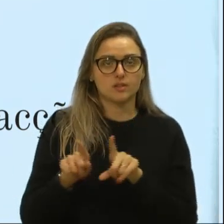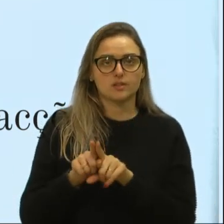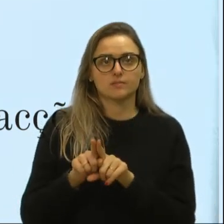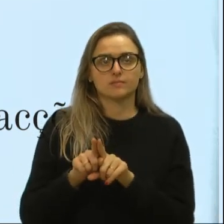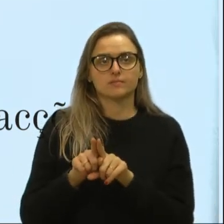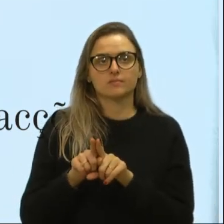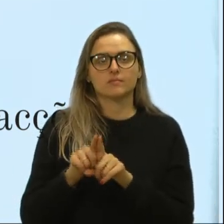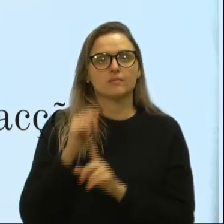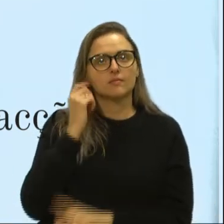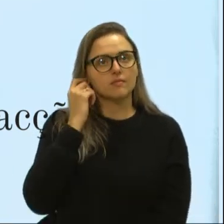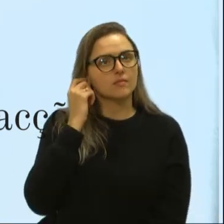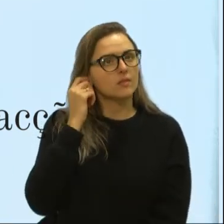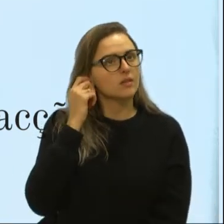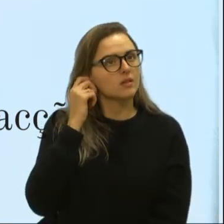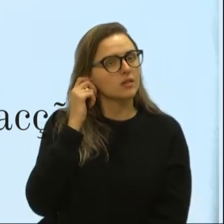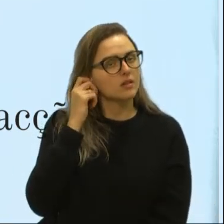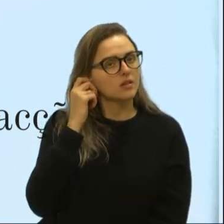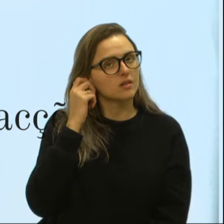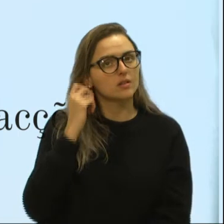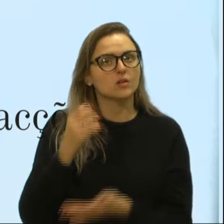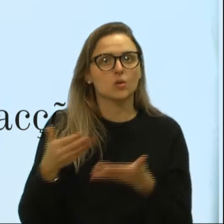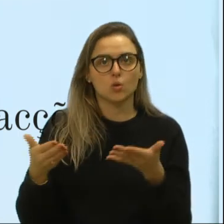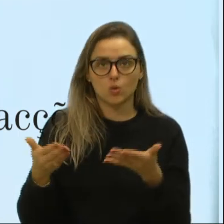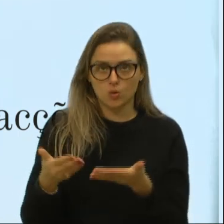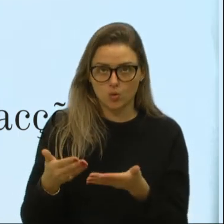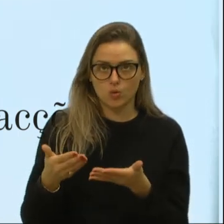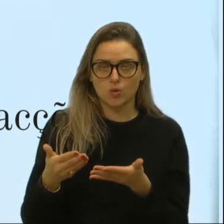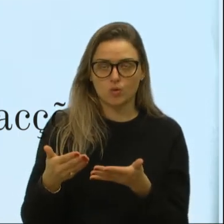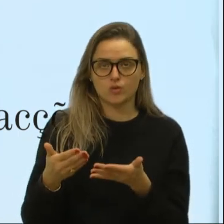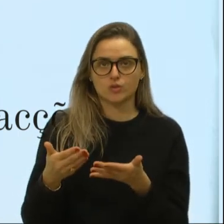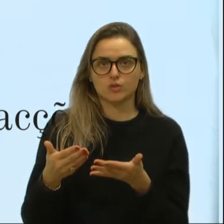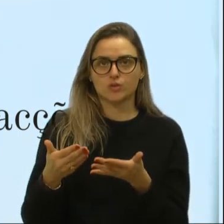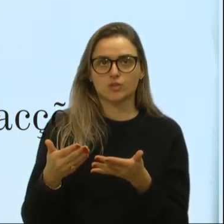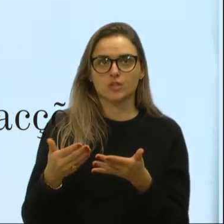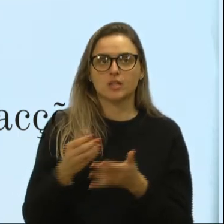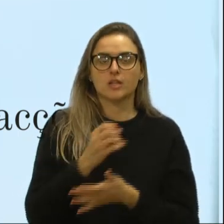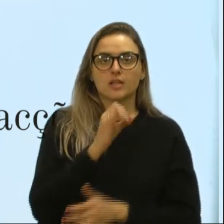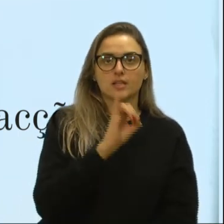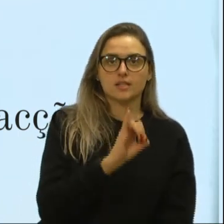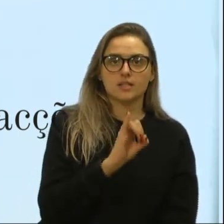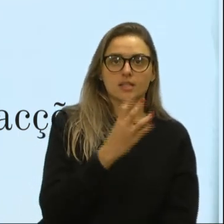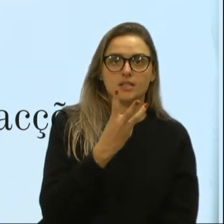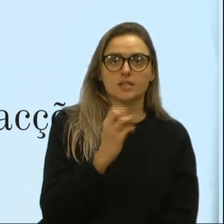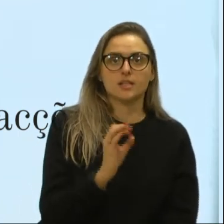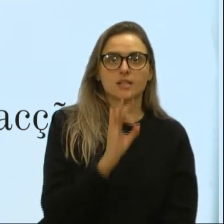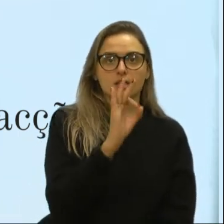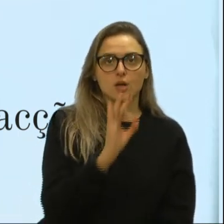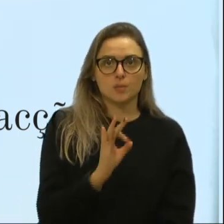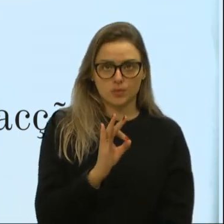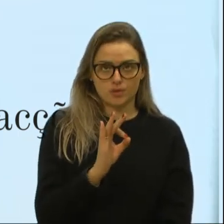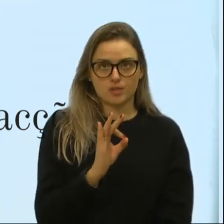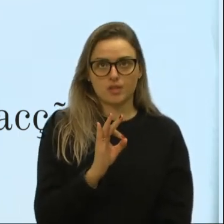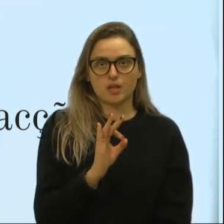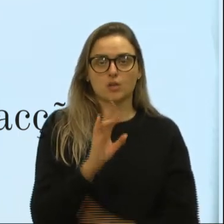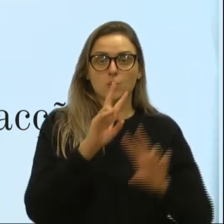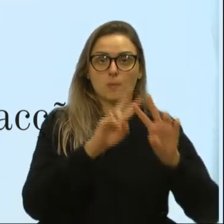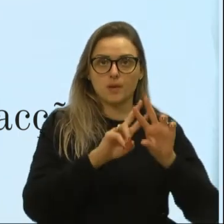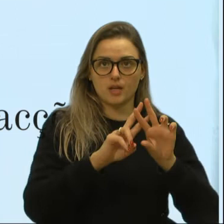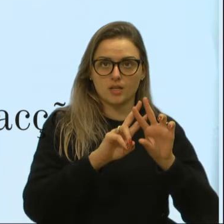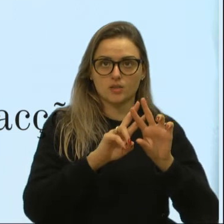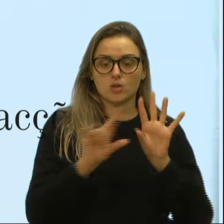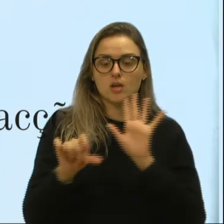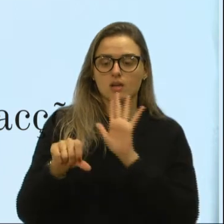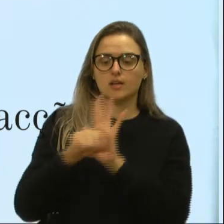não, é só para deixar claro. Hoje, com 1/3 da pena cumprida em crime hediondo que envolveu a morte de